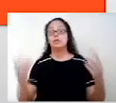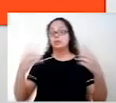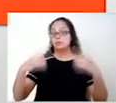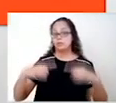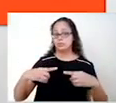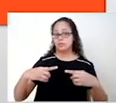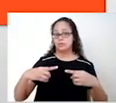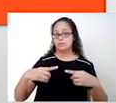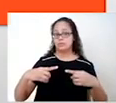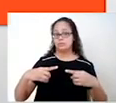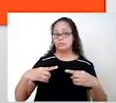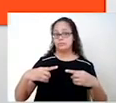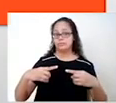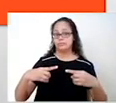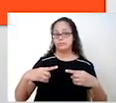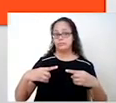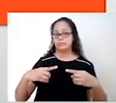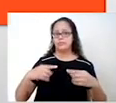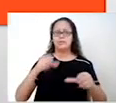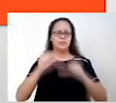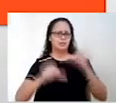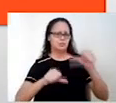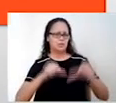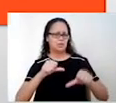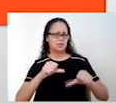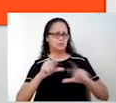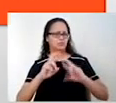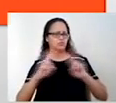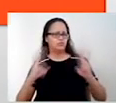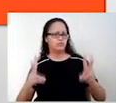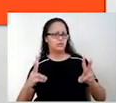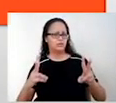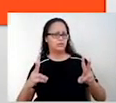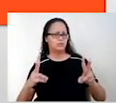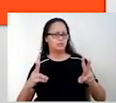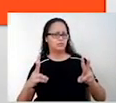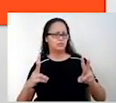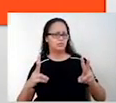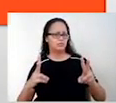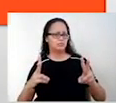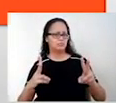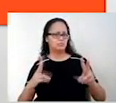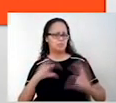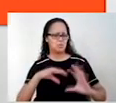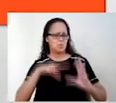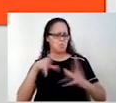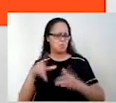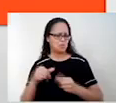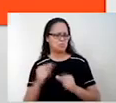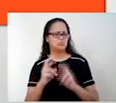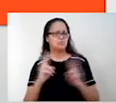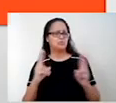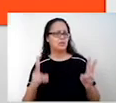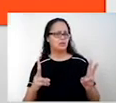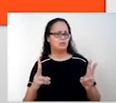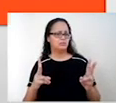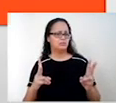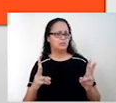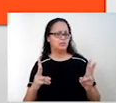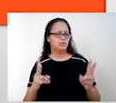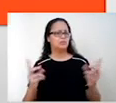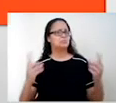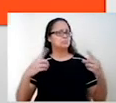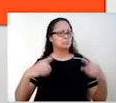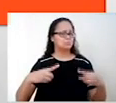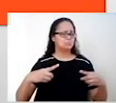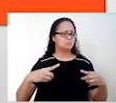um está num sentido, o outro está no outro. Por quê? Será que eles são diferentes? Eles vivem em visões de mundo diferentes, opostas?